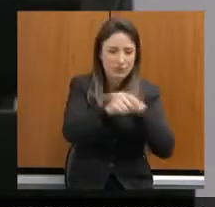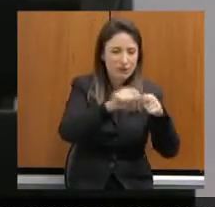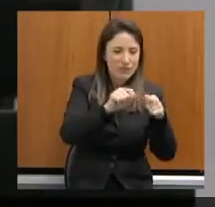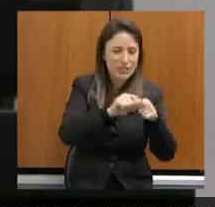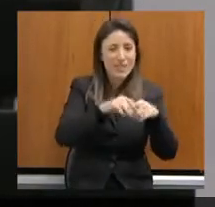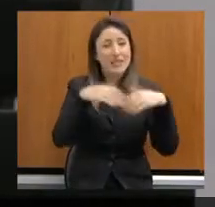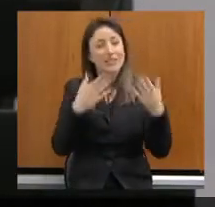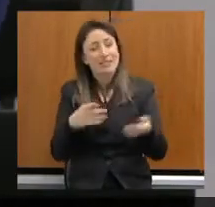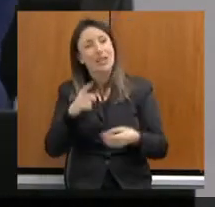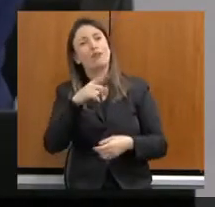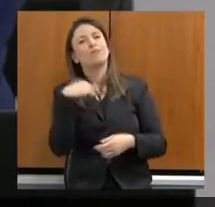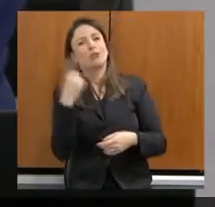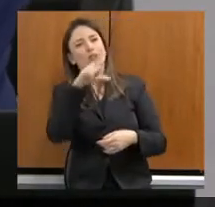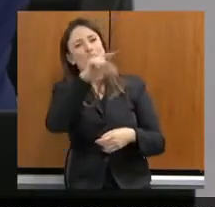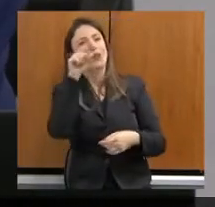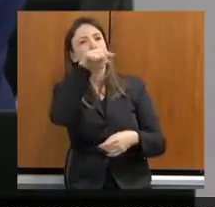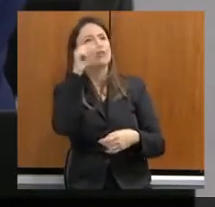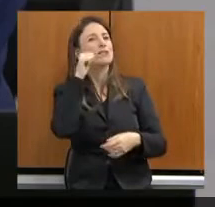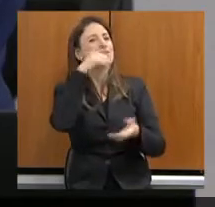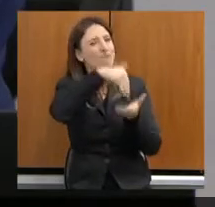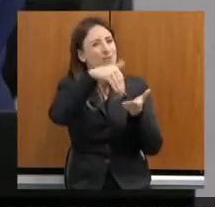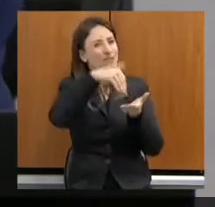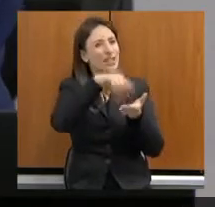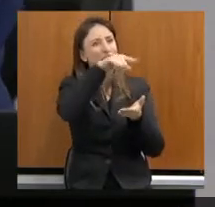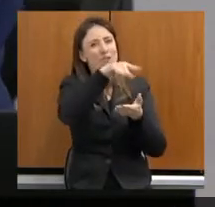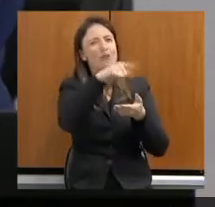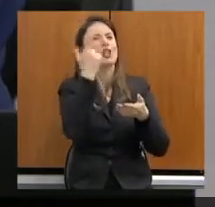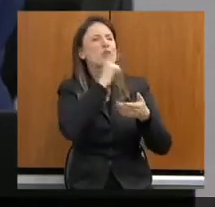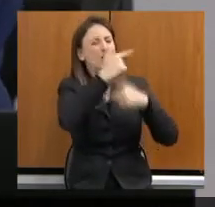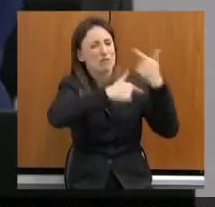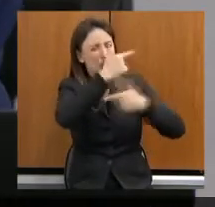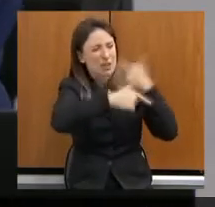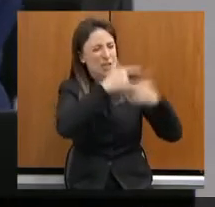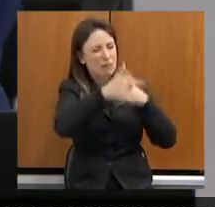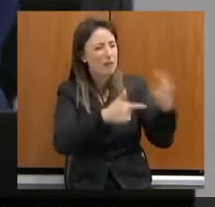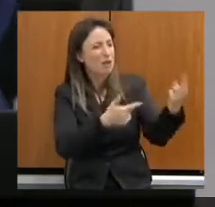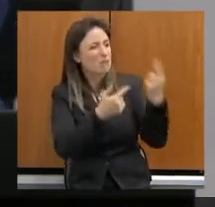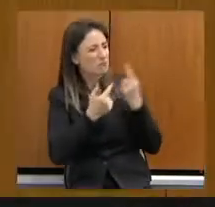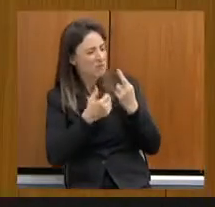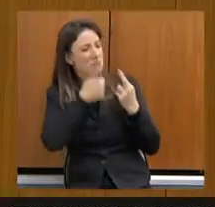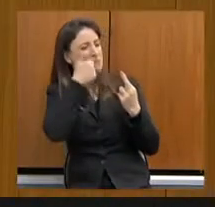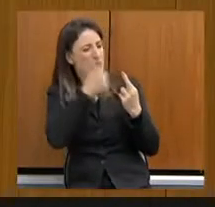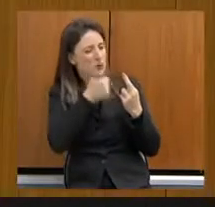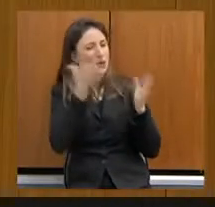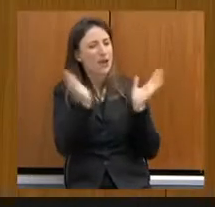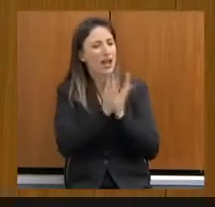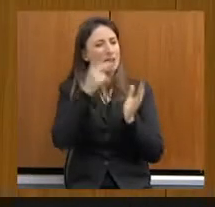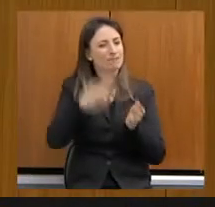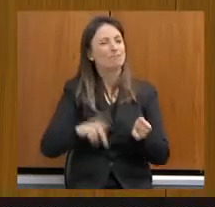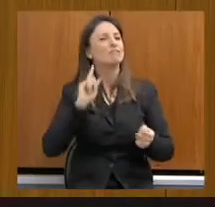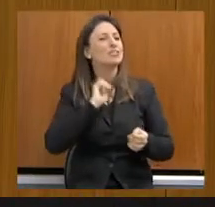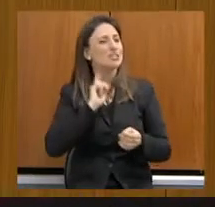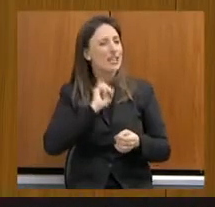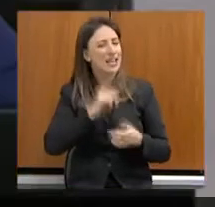foi escolhida e tem dado uma resposta positiva todo o setor produtivo de Minas Gerais obrigado